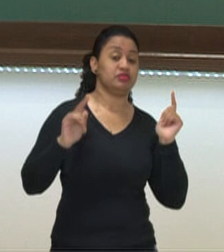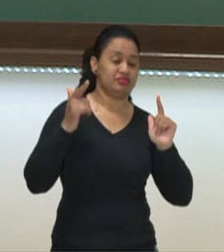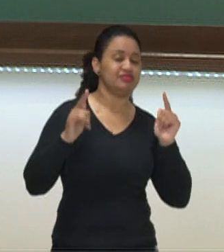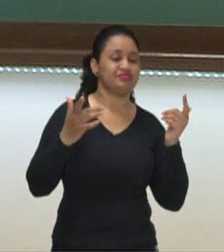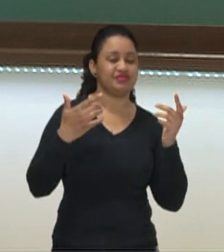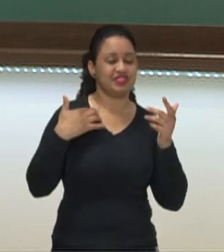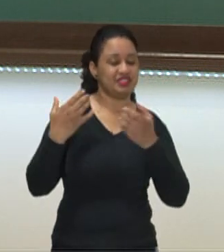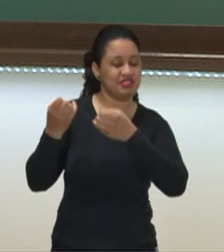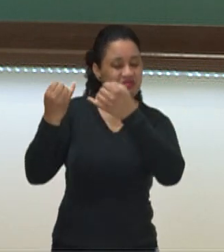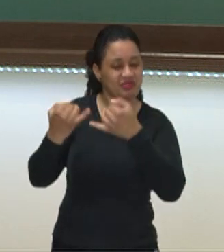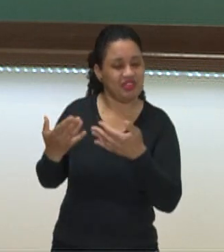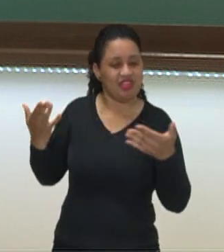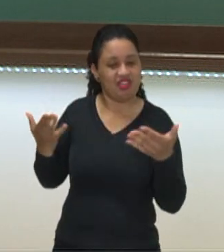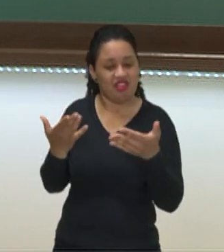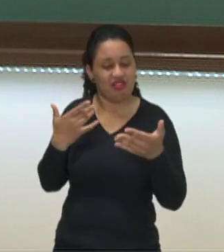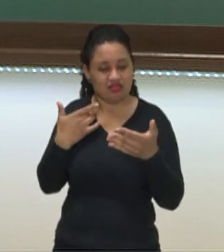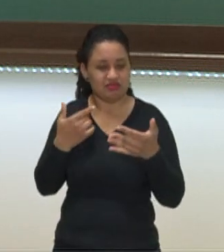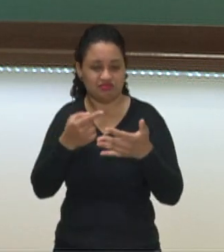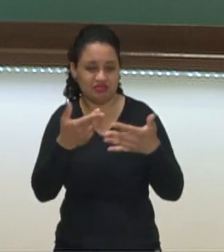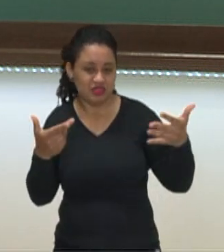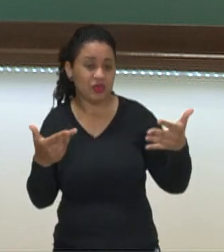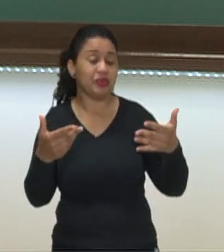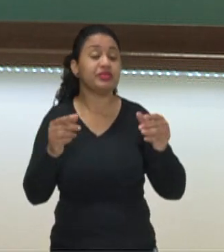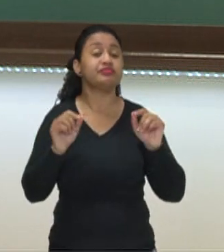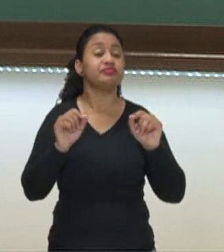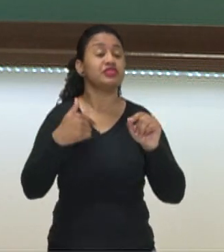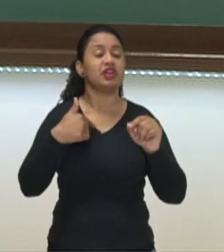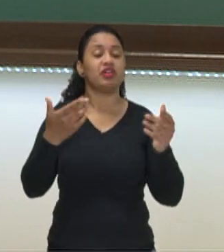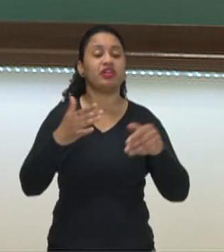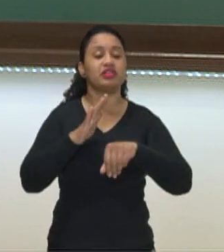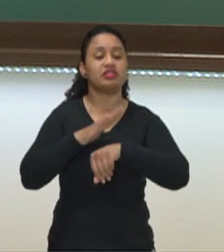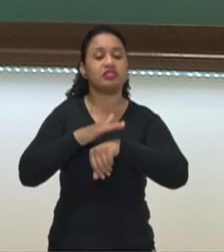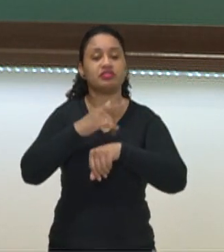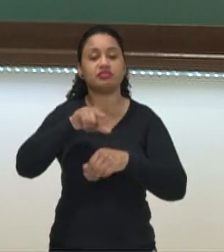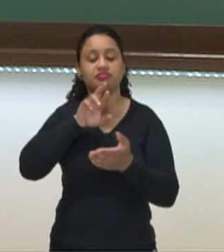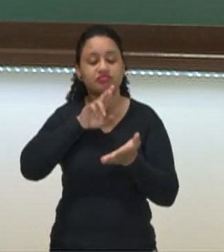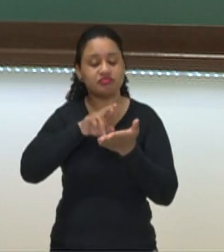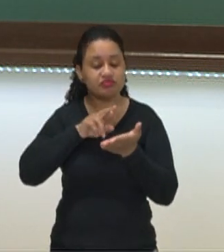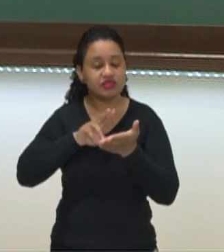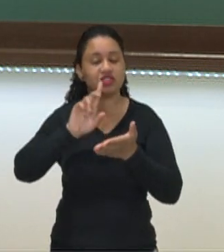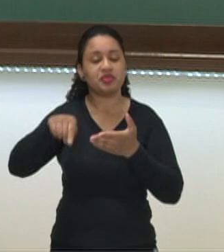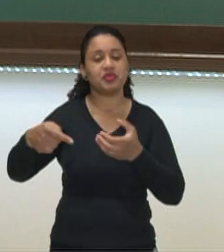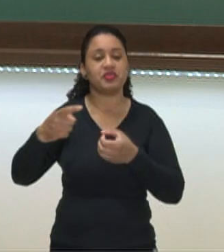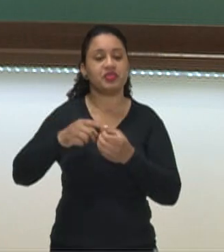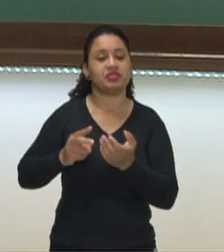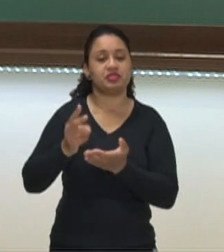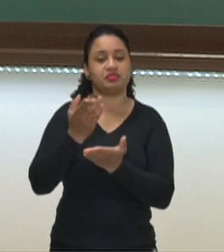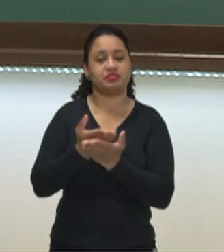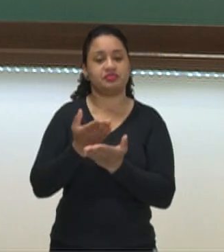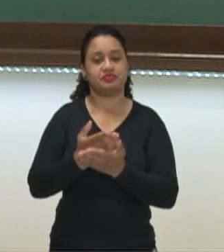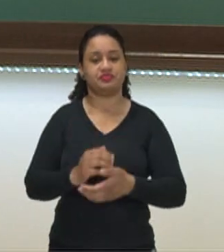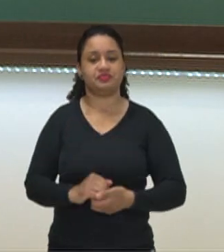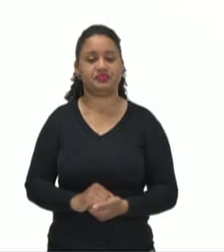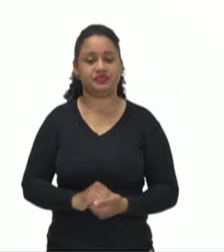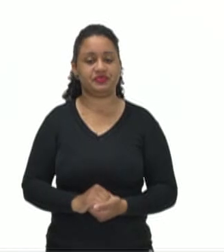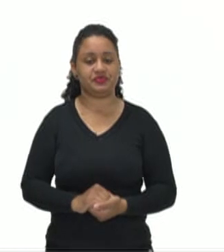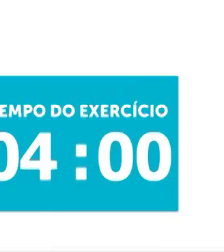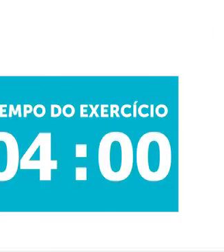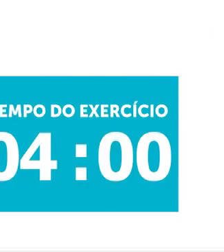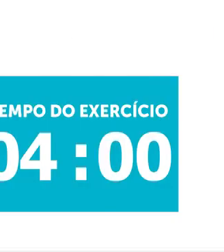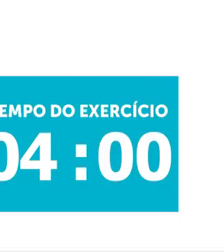Nós acabamos de conversar um pouquinho, né, sobre isso. Eu vou deixar um tempinho para vocês e daqui a pouco nós voltamos com a resposta.